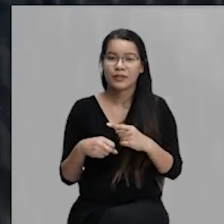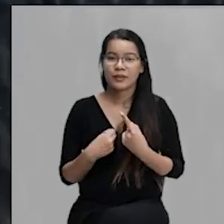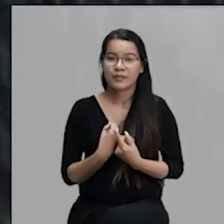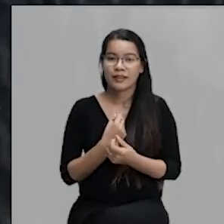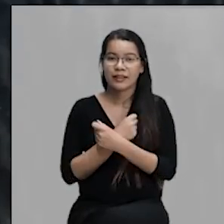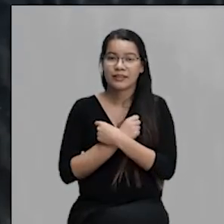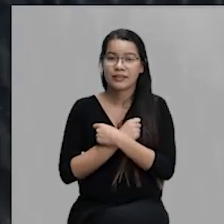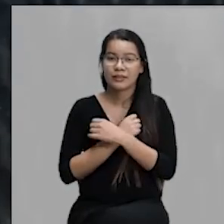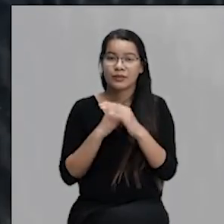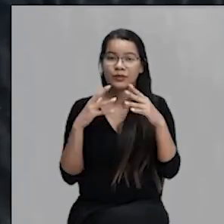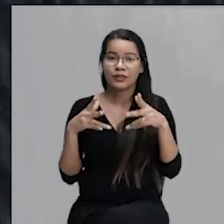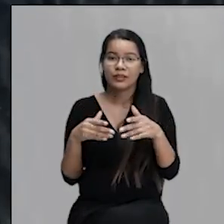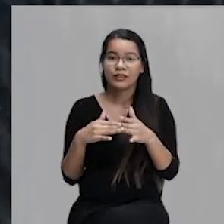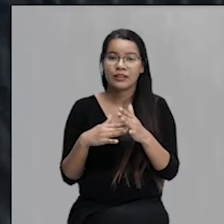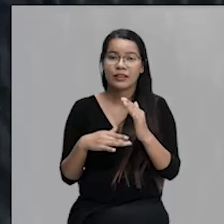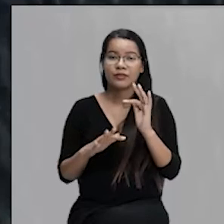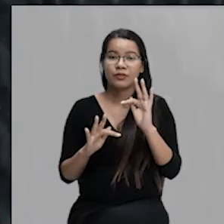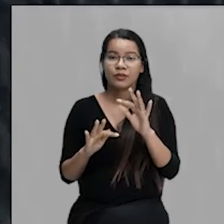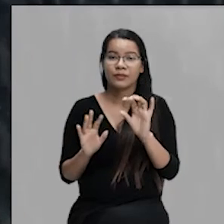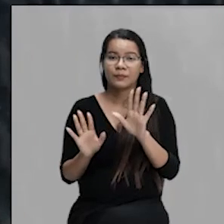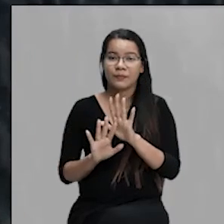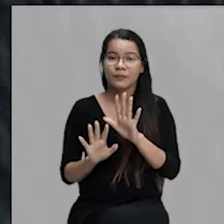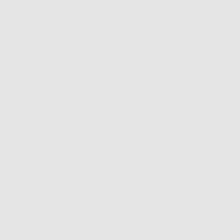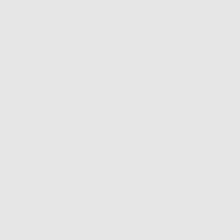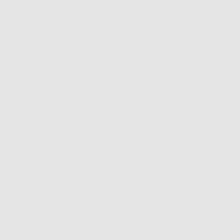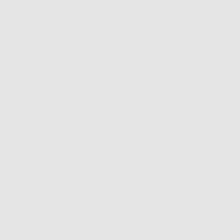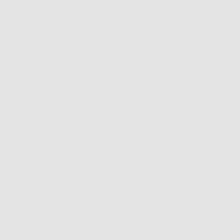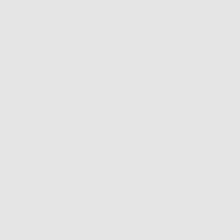Um abraço a todos e até a próxima. Tchau, tchau.